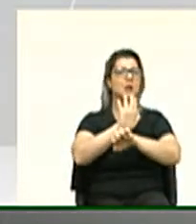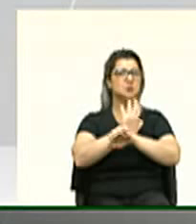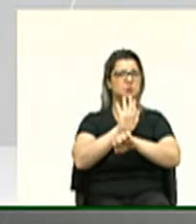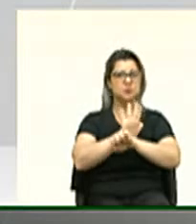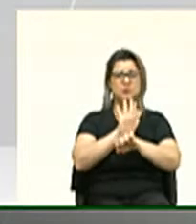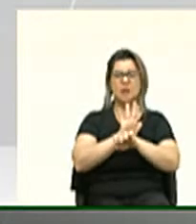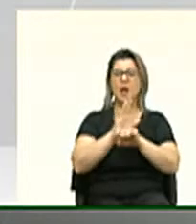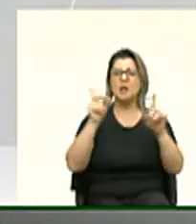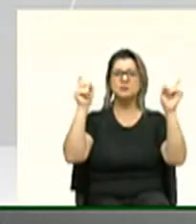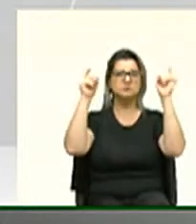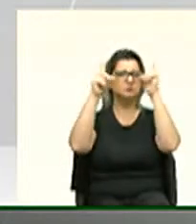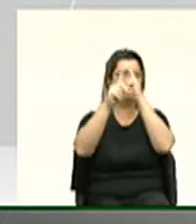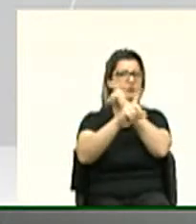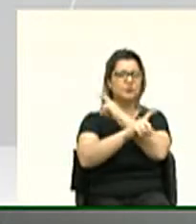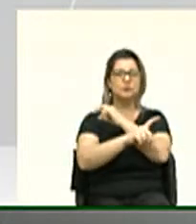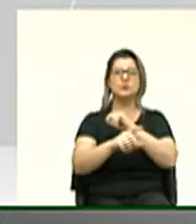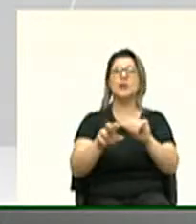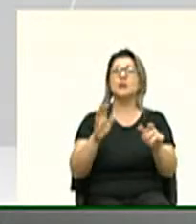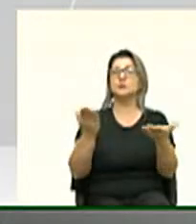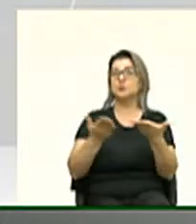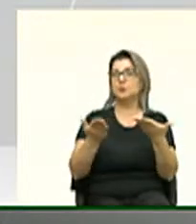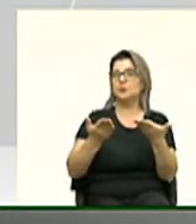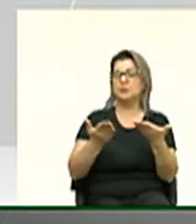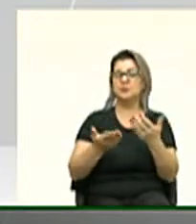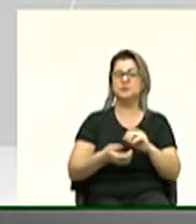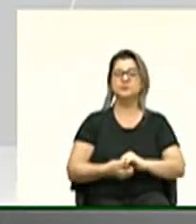muito difícil que nós estamos enfrentando.